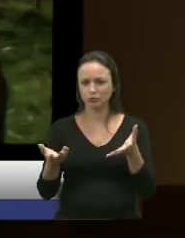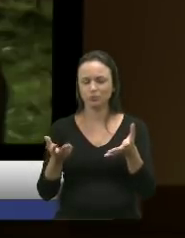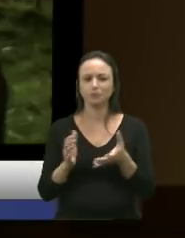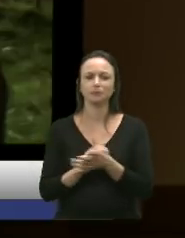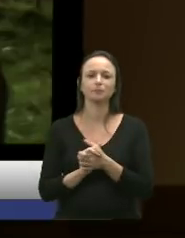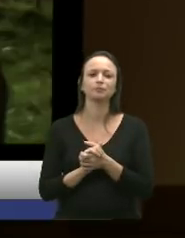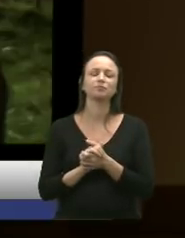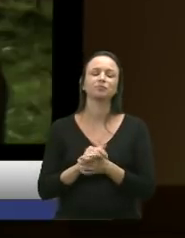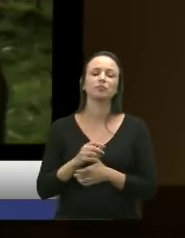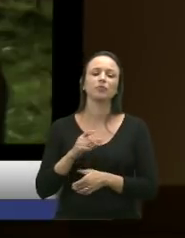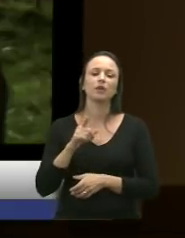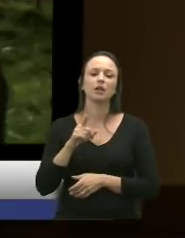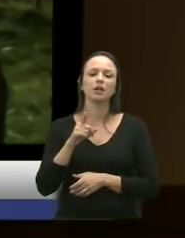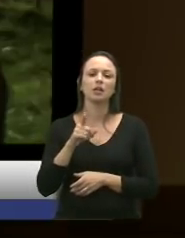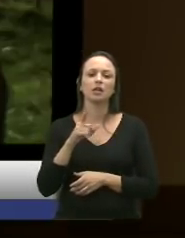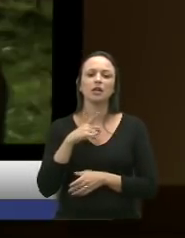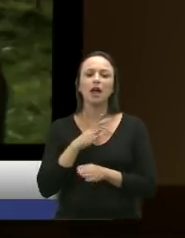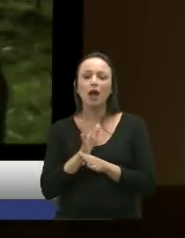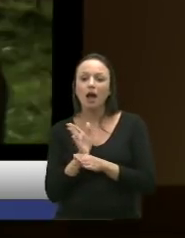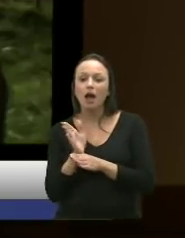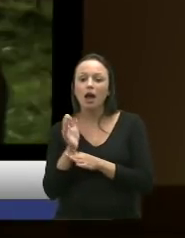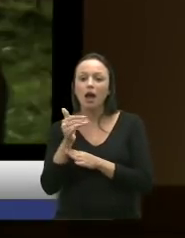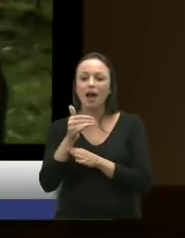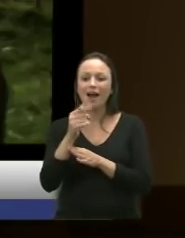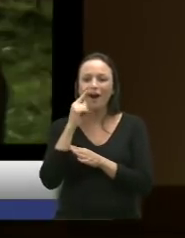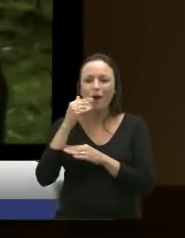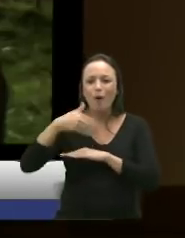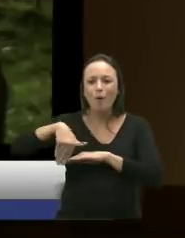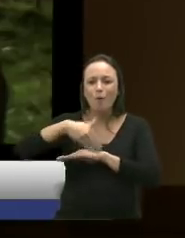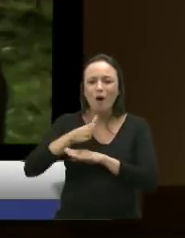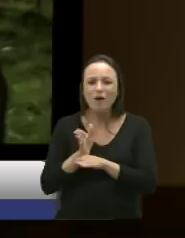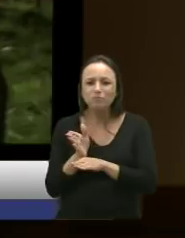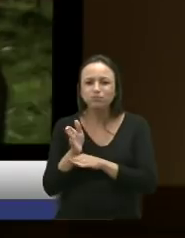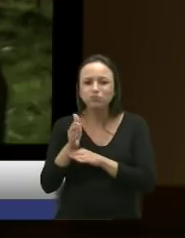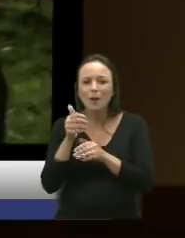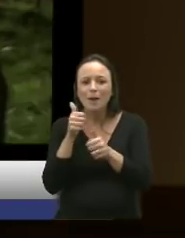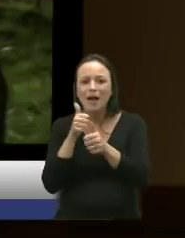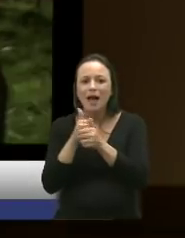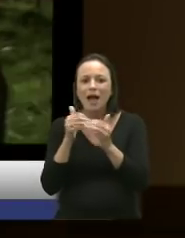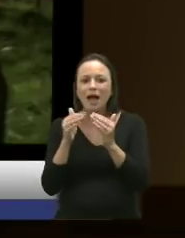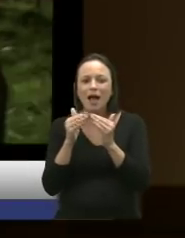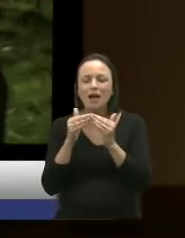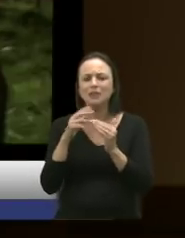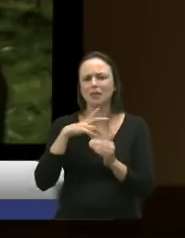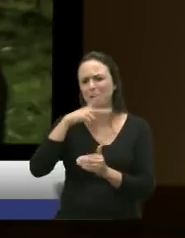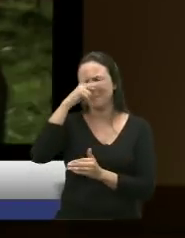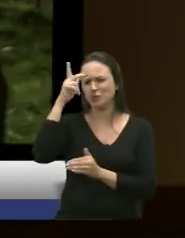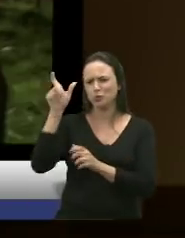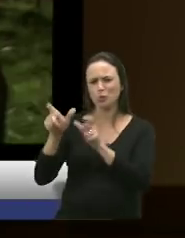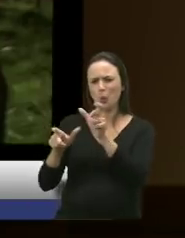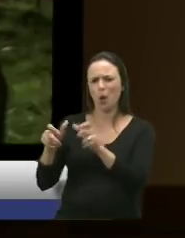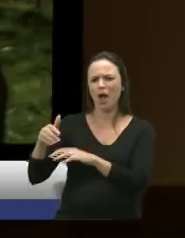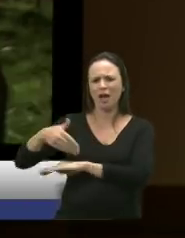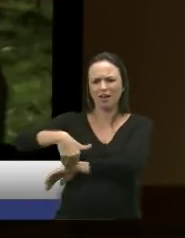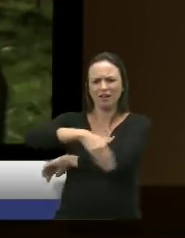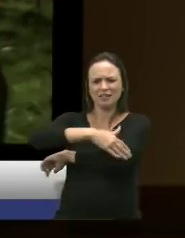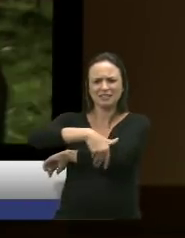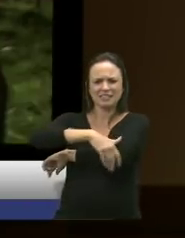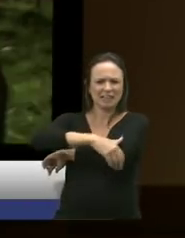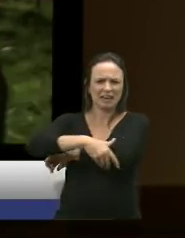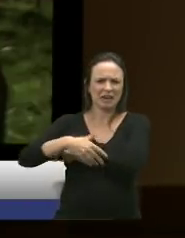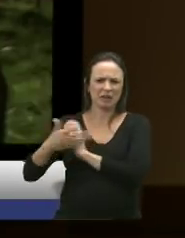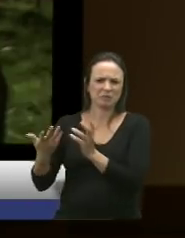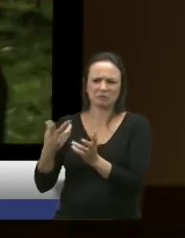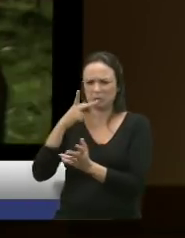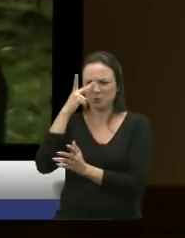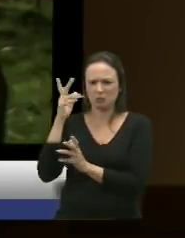e chegando lá, dobrando essa primeira esquina à esquerda aqui, chegando até a casa do seu Francisco, tinha um pessoal assim na esquina, um pessoal que, sei lá o que eles